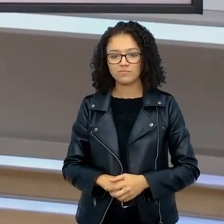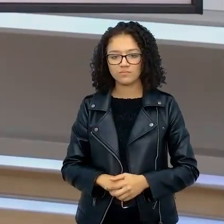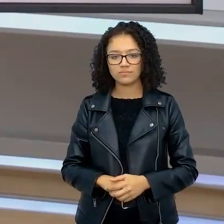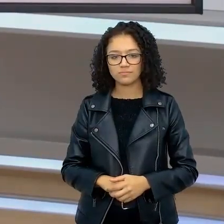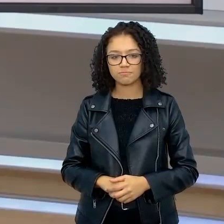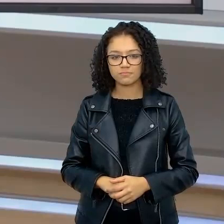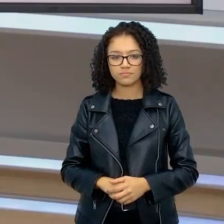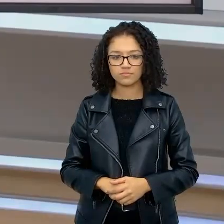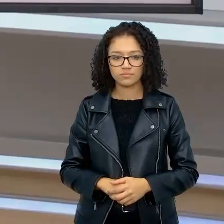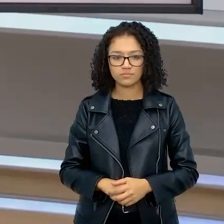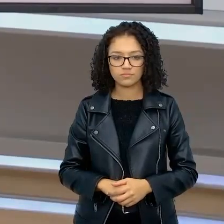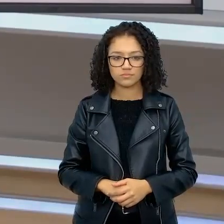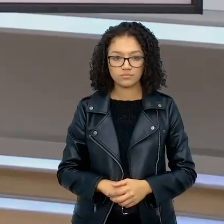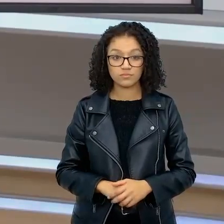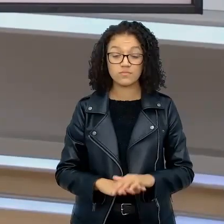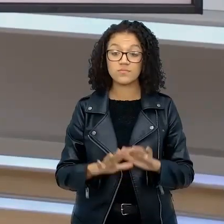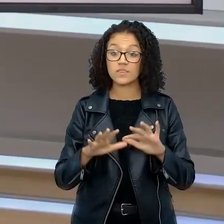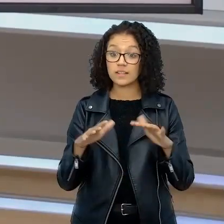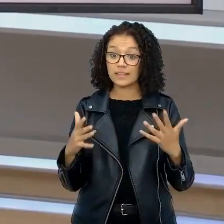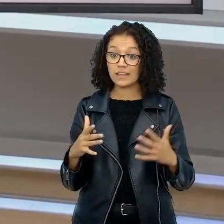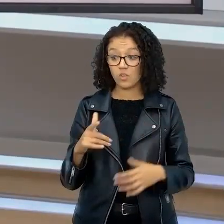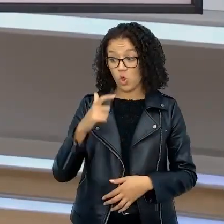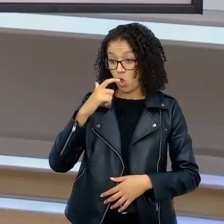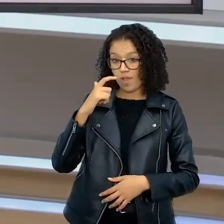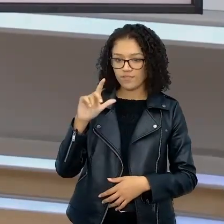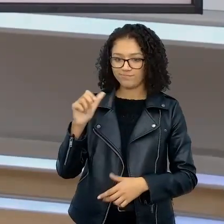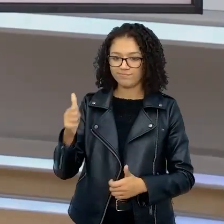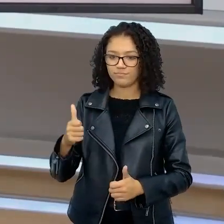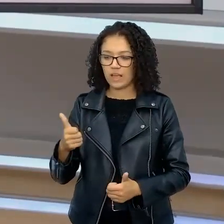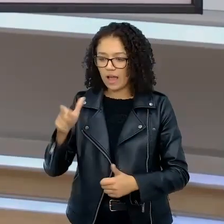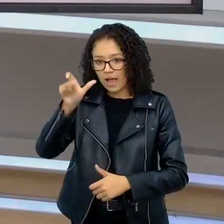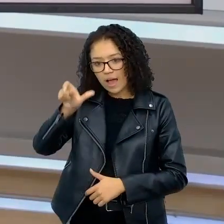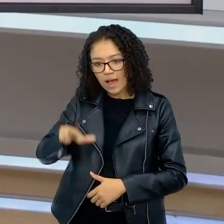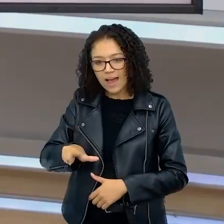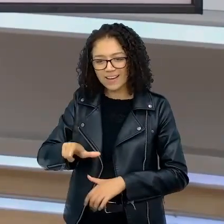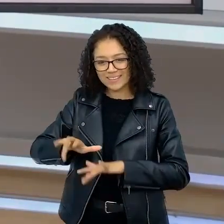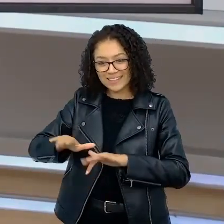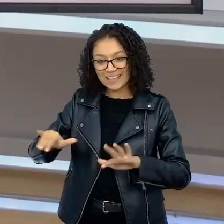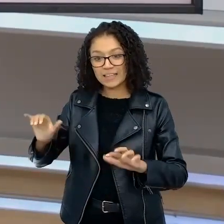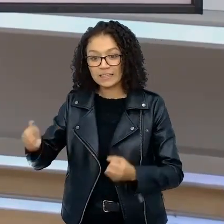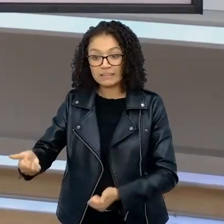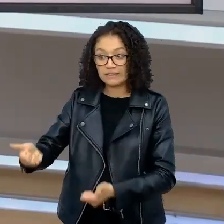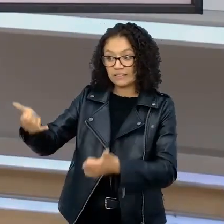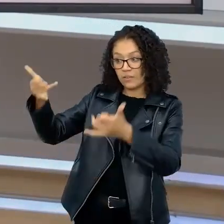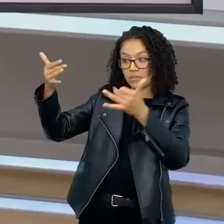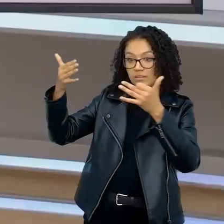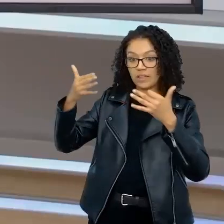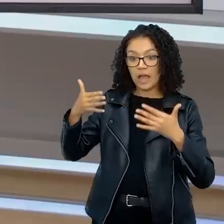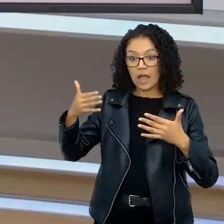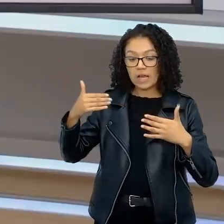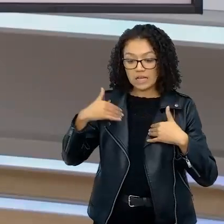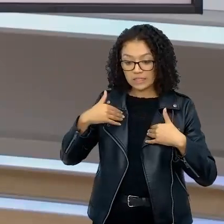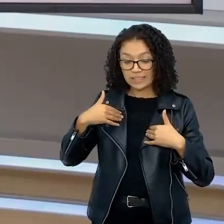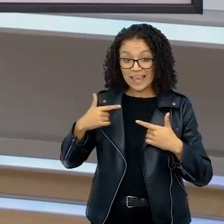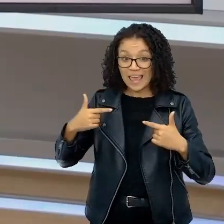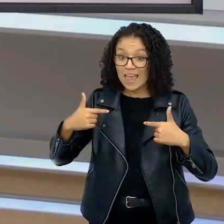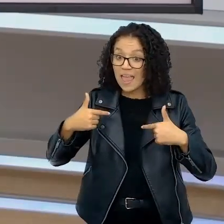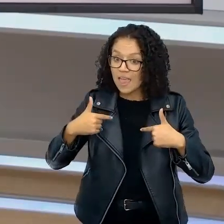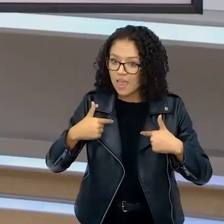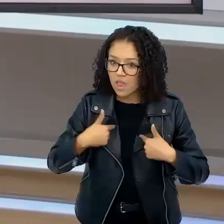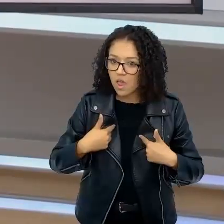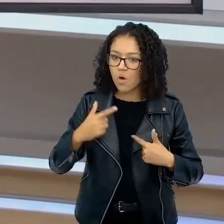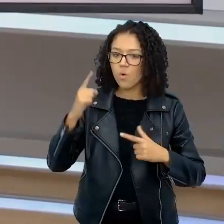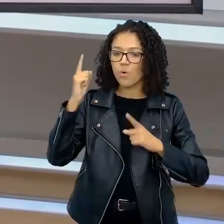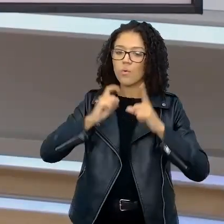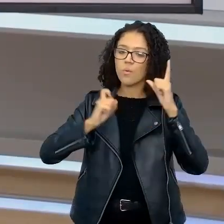E daí o que a gente, enquanto pessoa de confiança, né, tanto em relação à revelação espontânea, como em relação